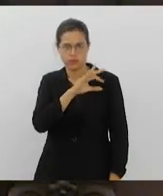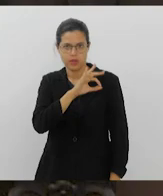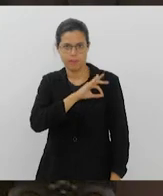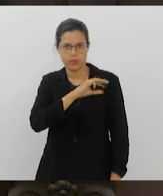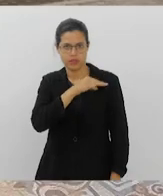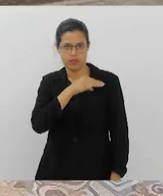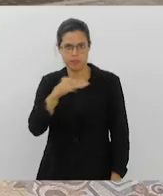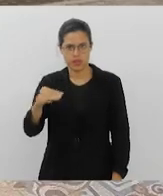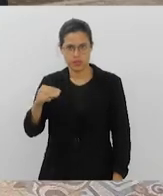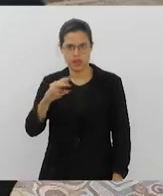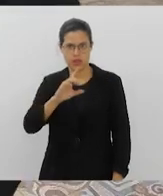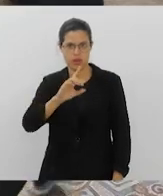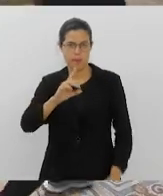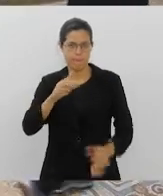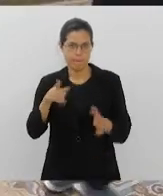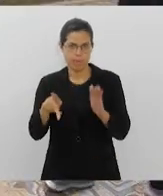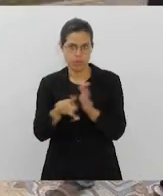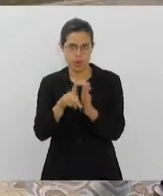Federal.